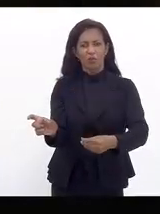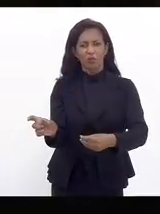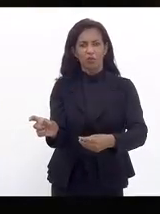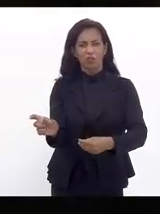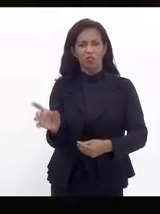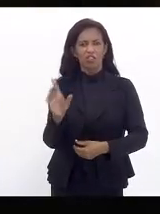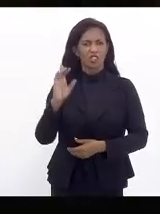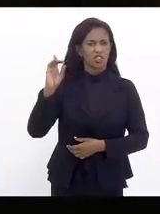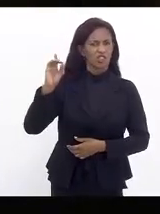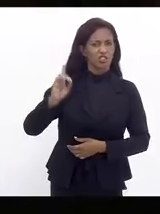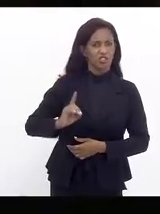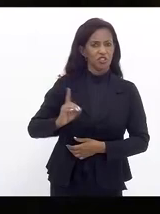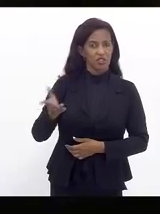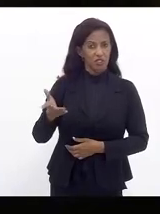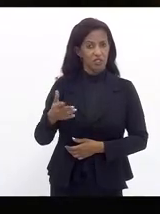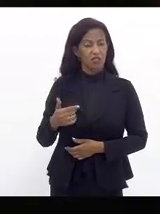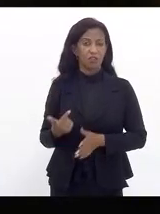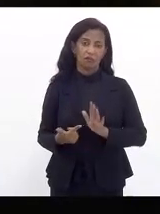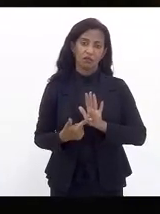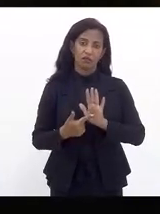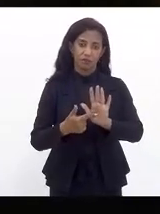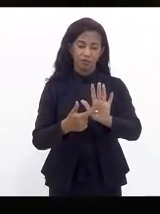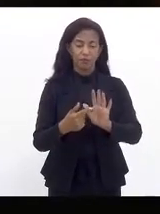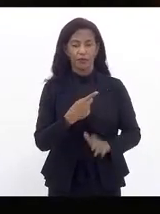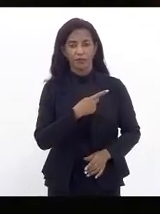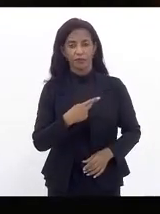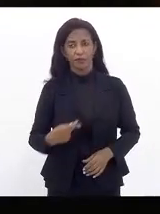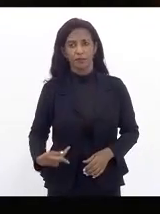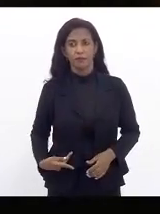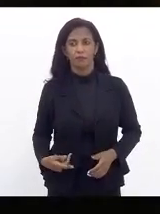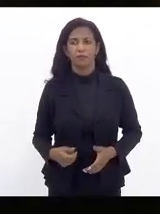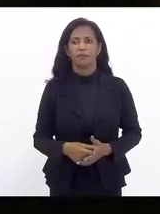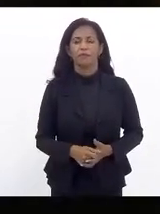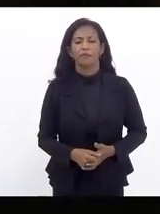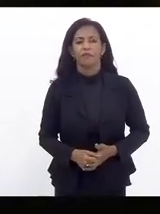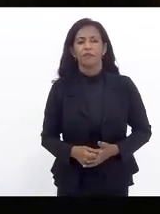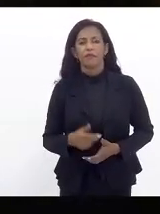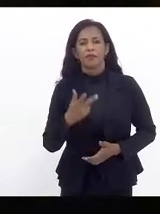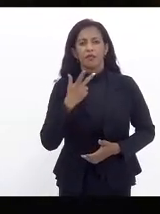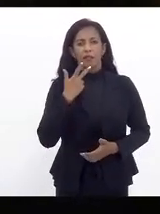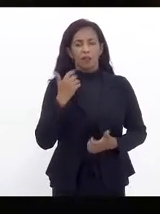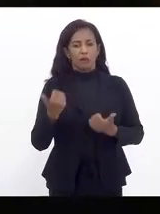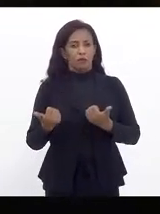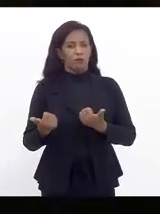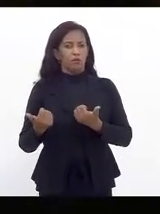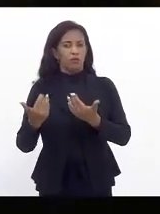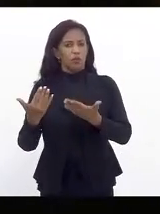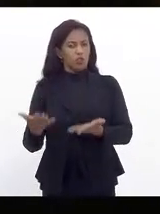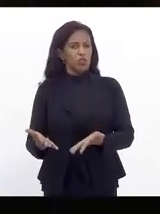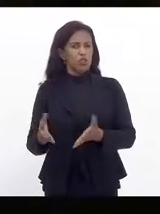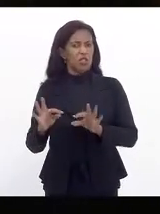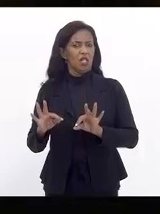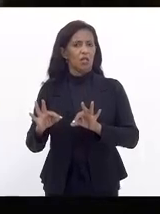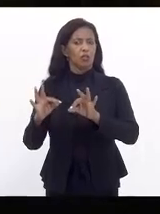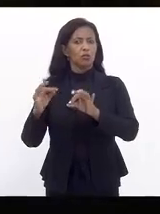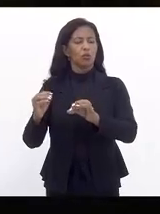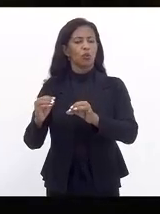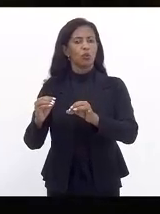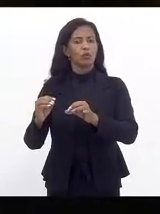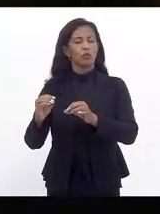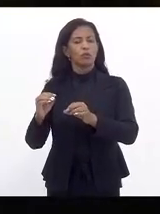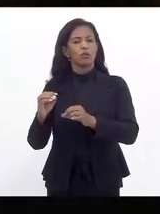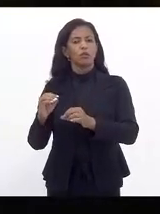direita. Já levei ao conhecimento do presidente, já levei ao conhecimento de toda a assistência